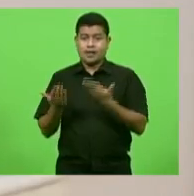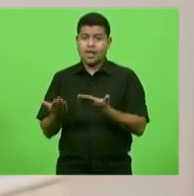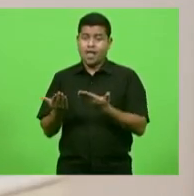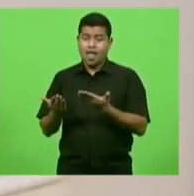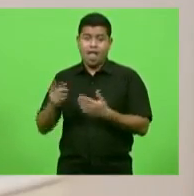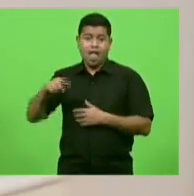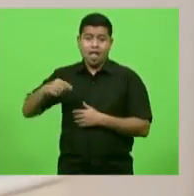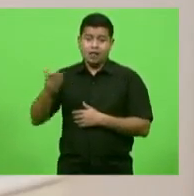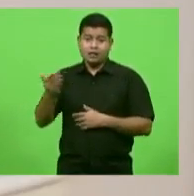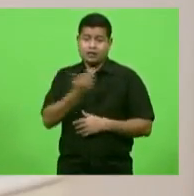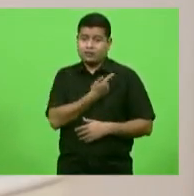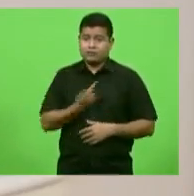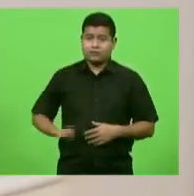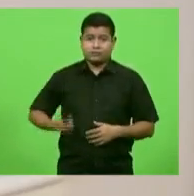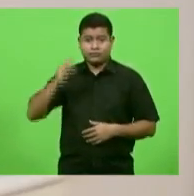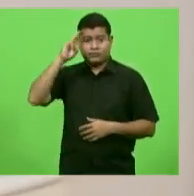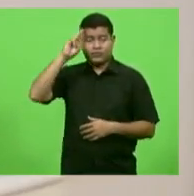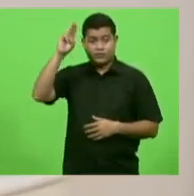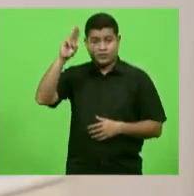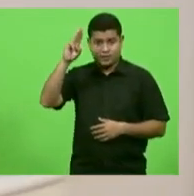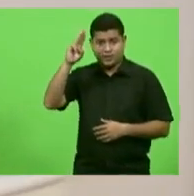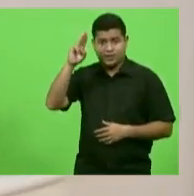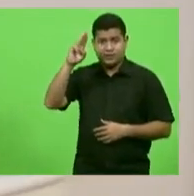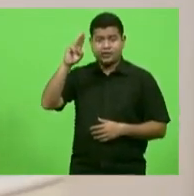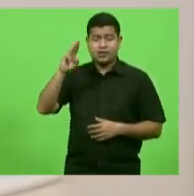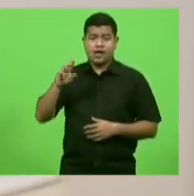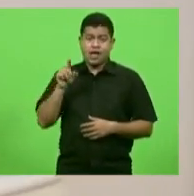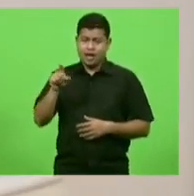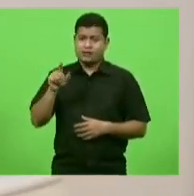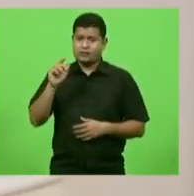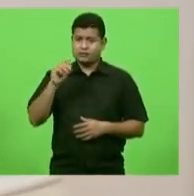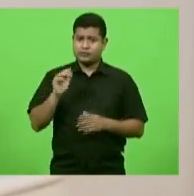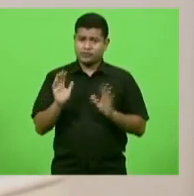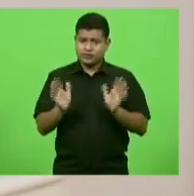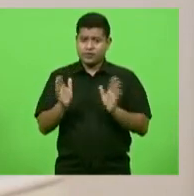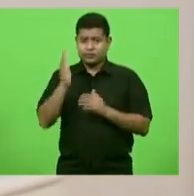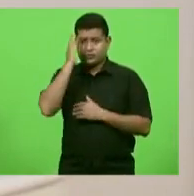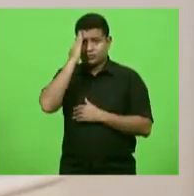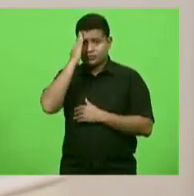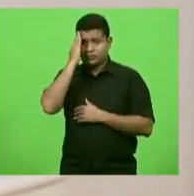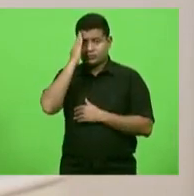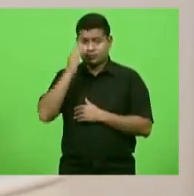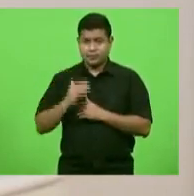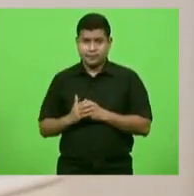senhor governador Carlos Moisés da Silva não soubesse da... Perdão.